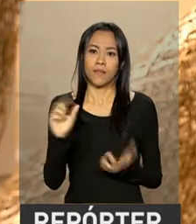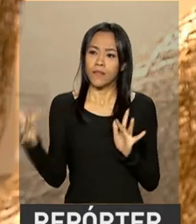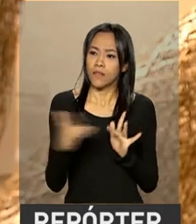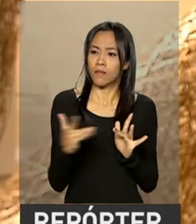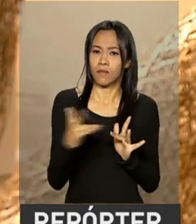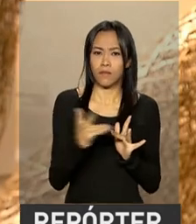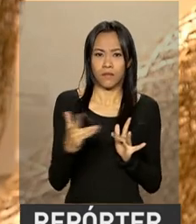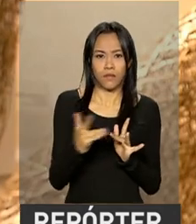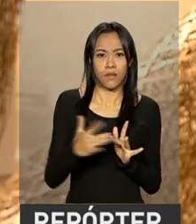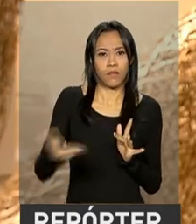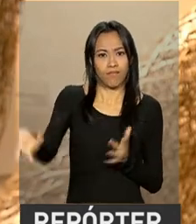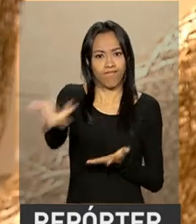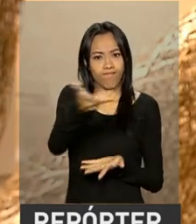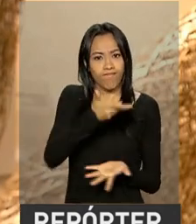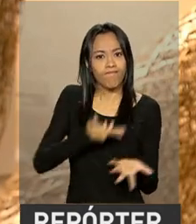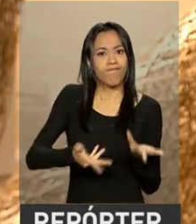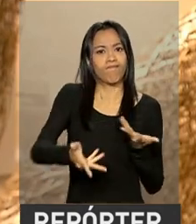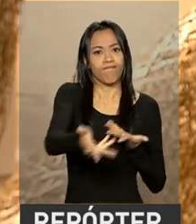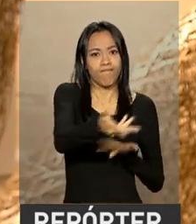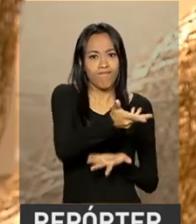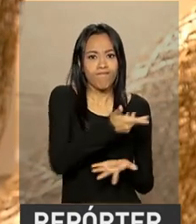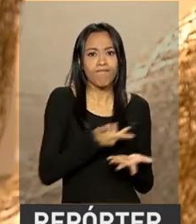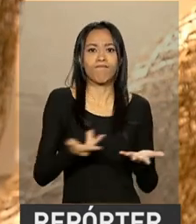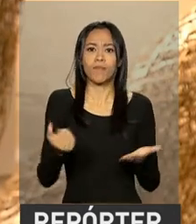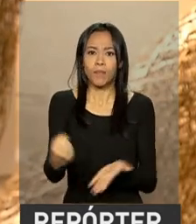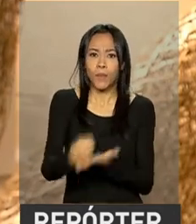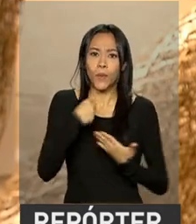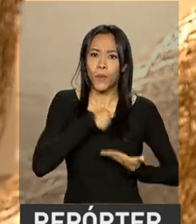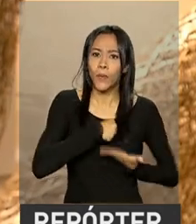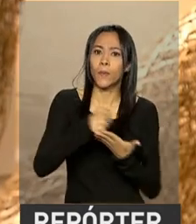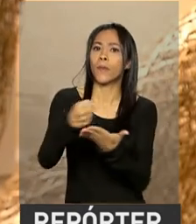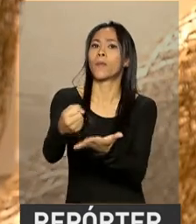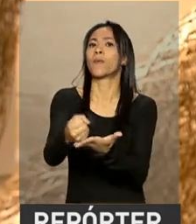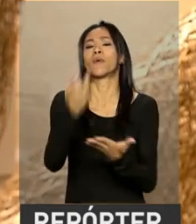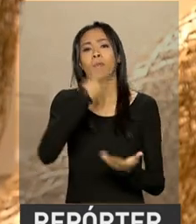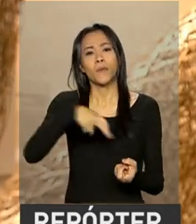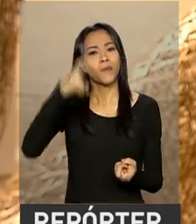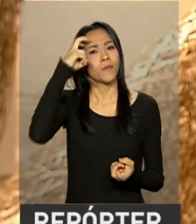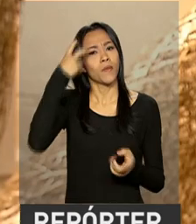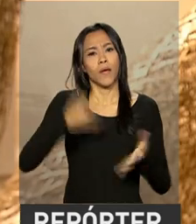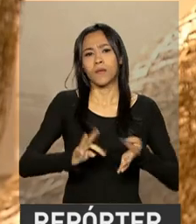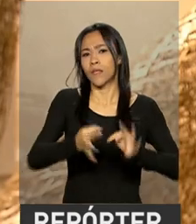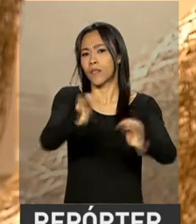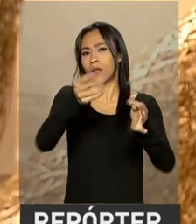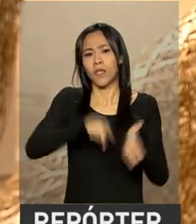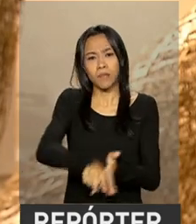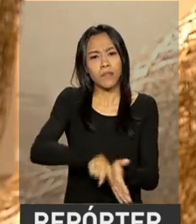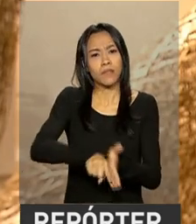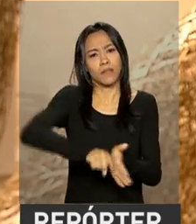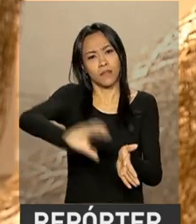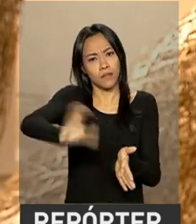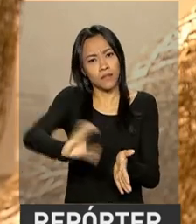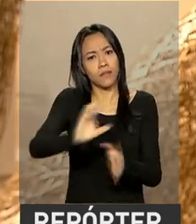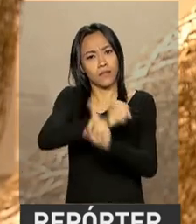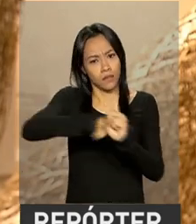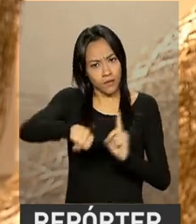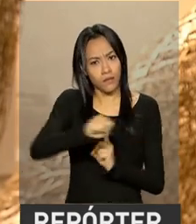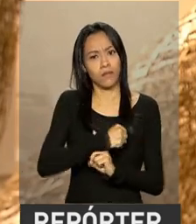intercâmbio, maior cooperação cultural, tecnológico, científico,